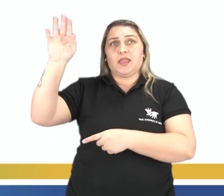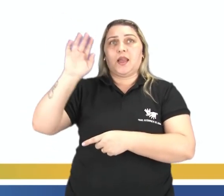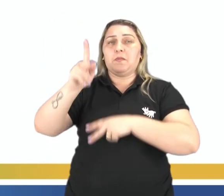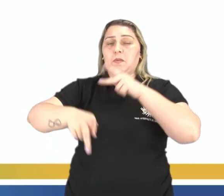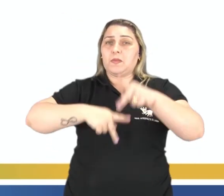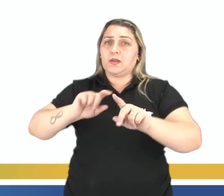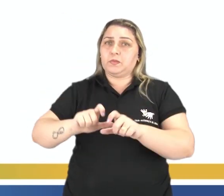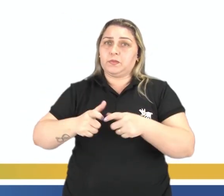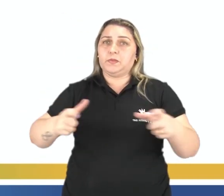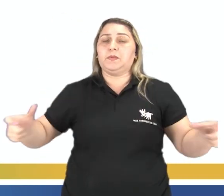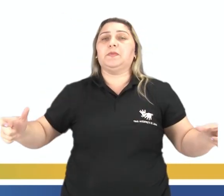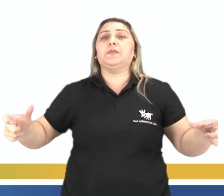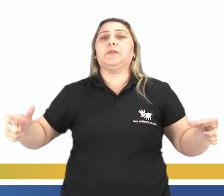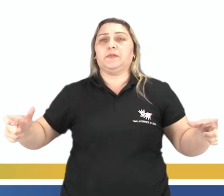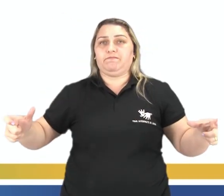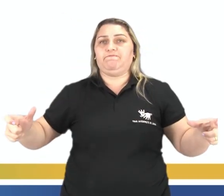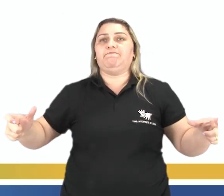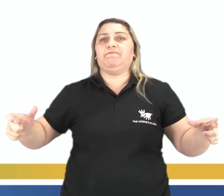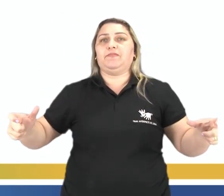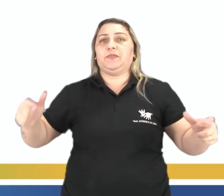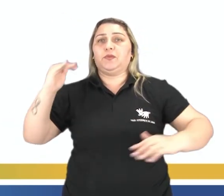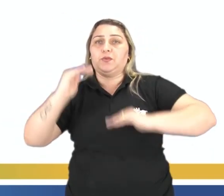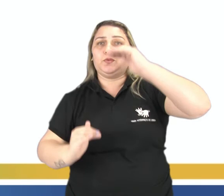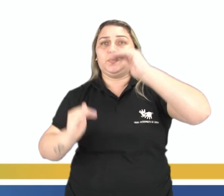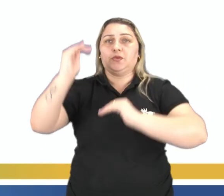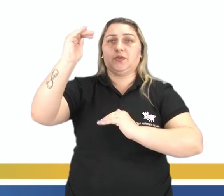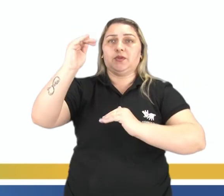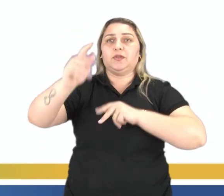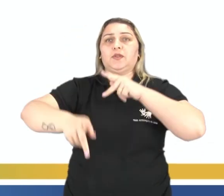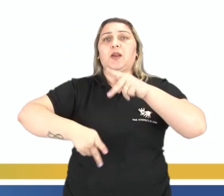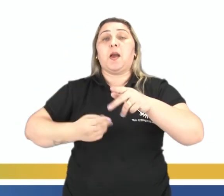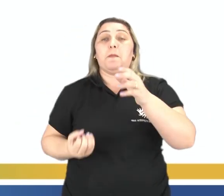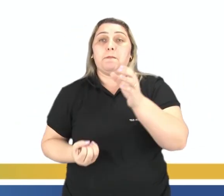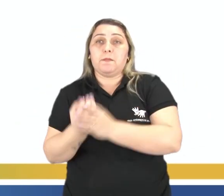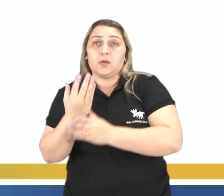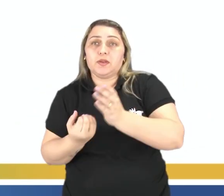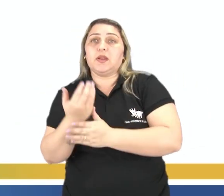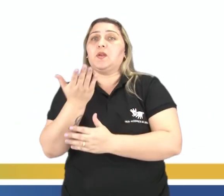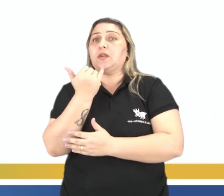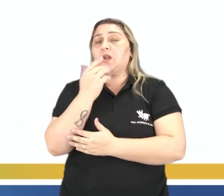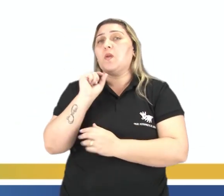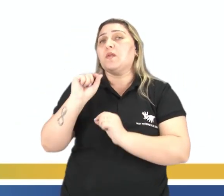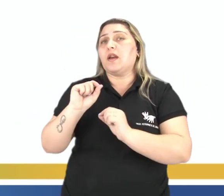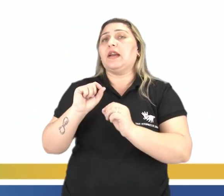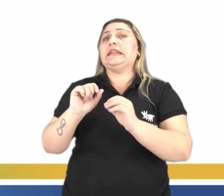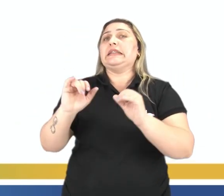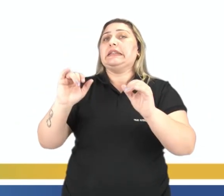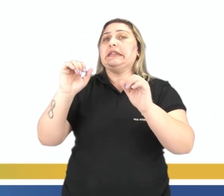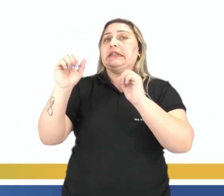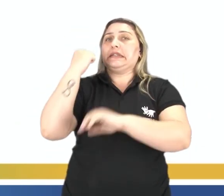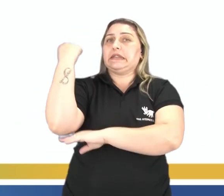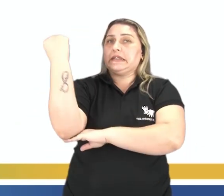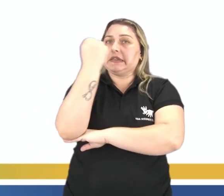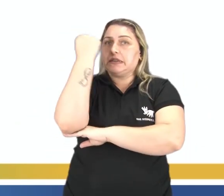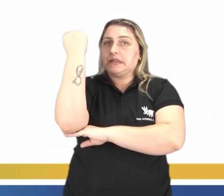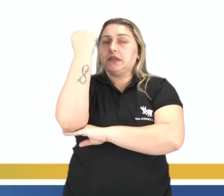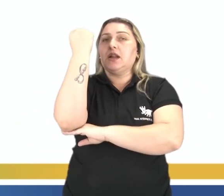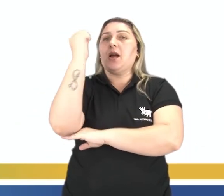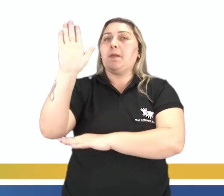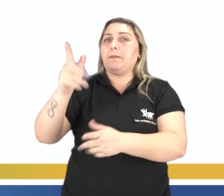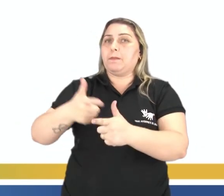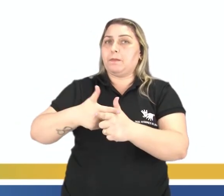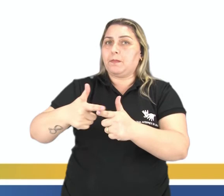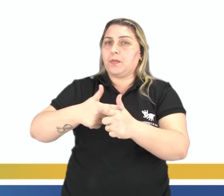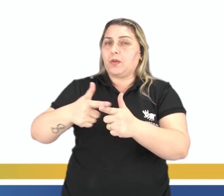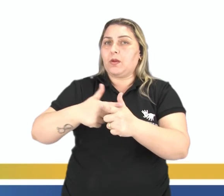tese de que a população crescia em patamares superiores ao da produção de alimentos, o que causaria graves convulsões sociais em